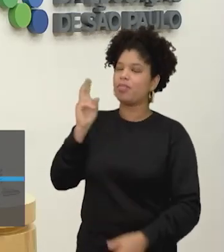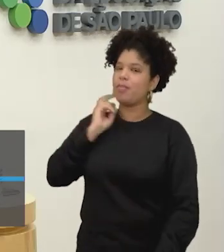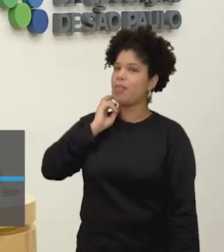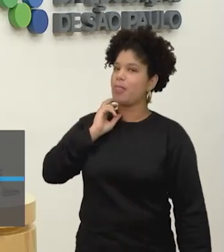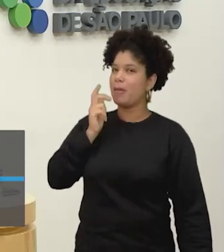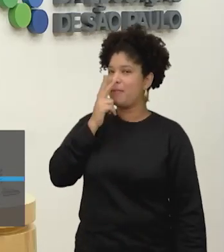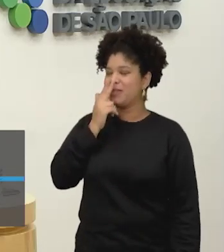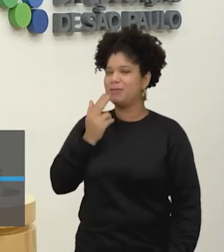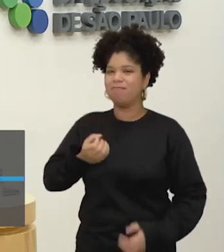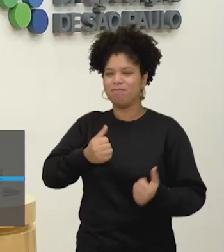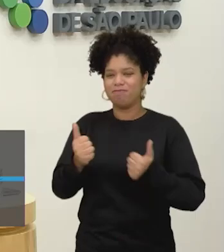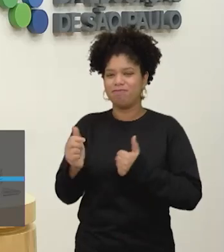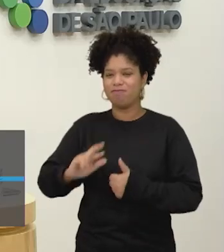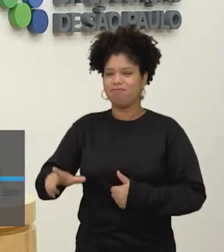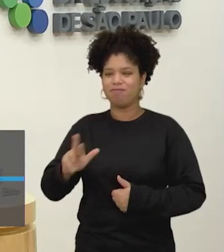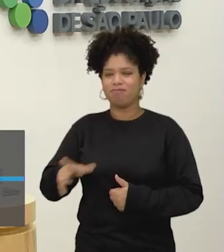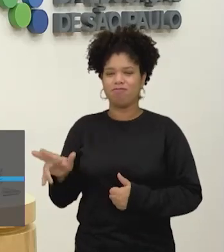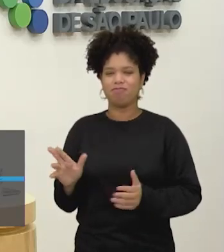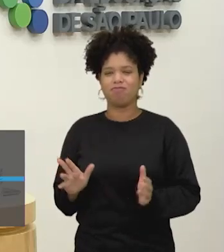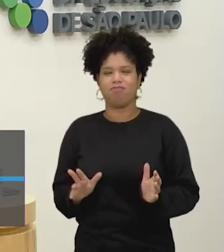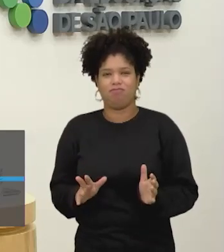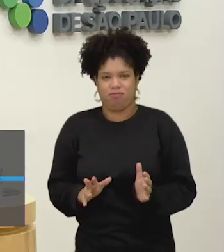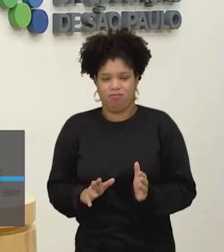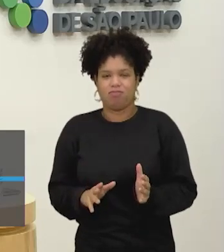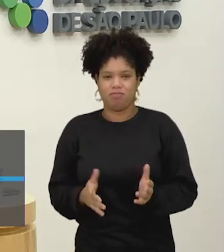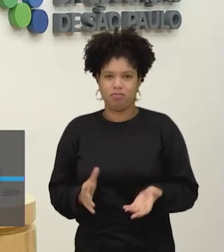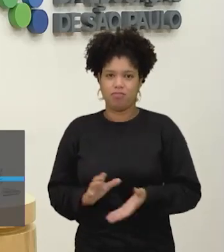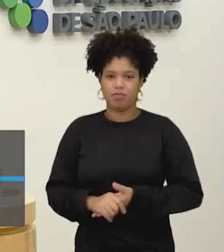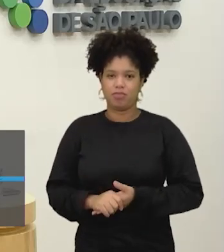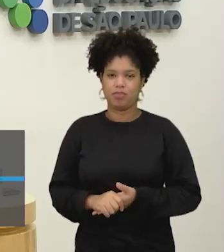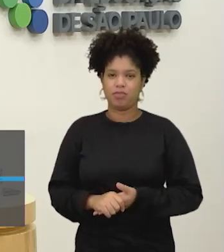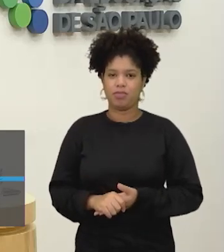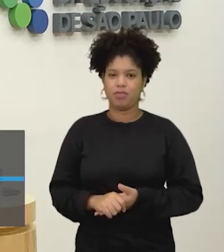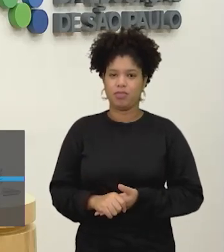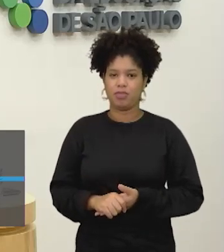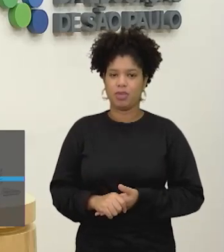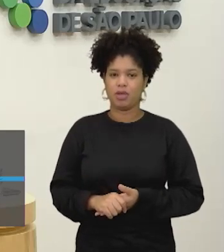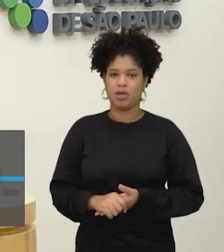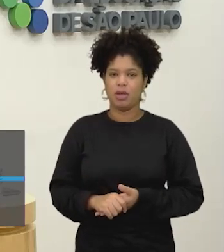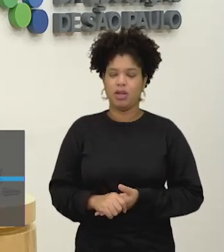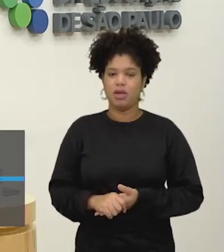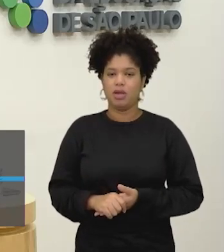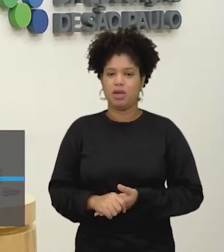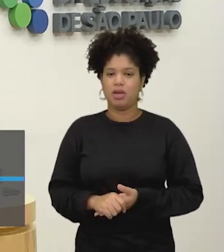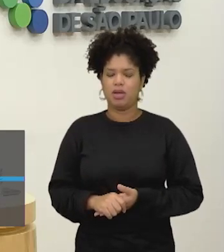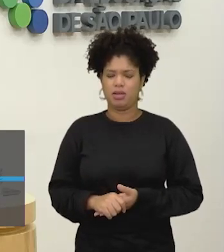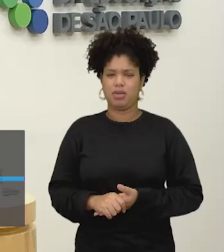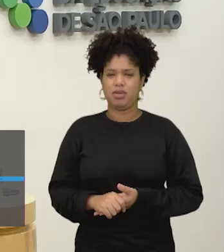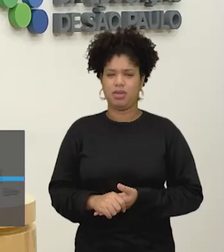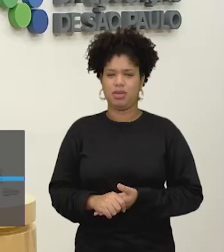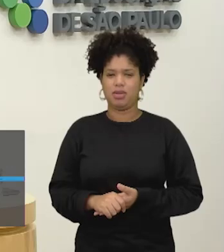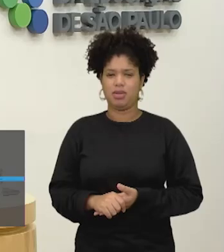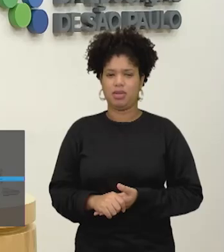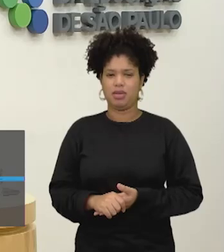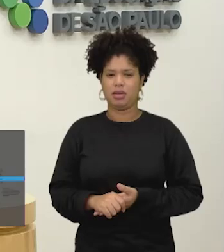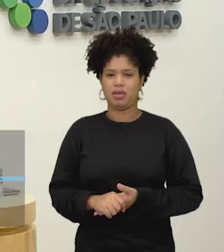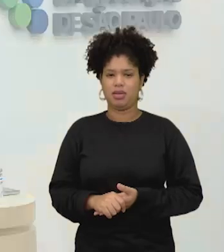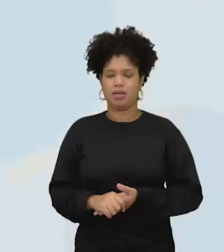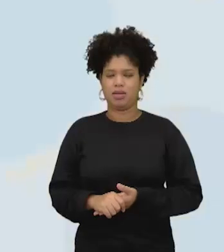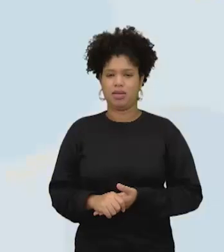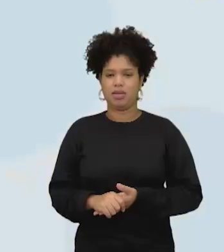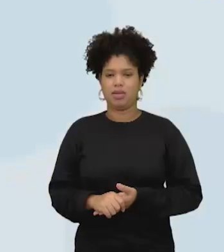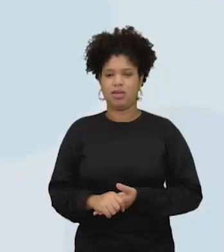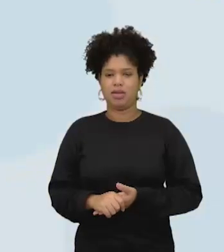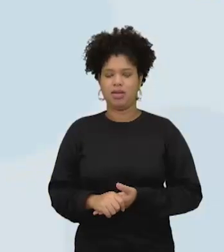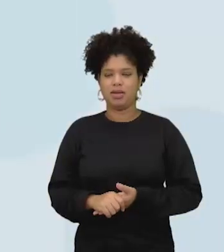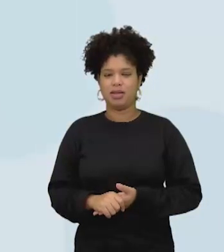não tá legal, que não tá bem aqui. E o corvo... Aliás, outra, falei de Flaubert Espanca? Anota aí. Vou dar, aqui, ó, nessa tela aqui,